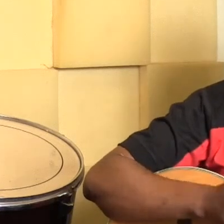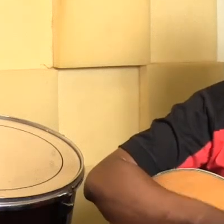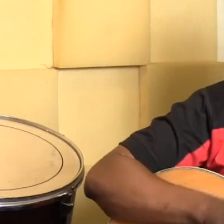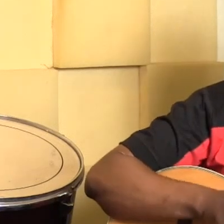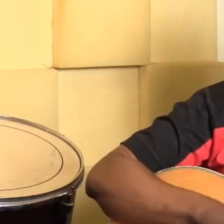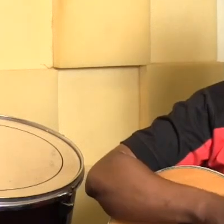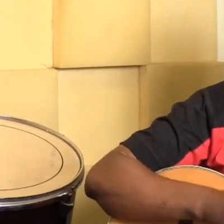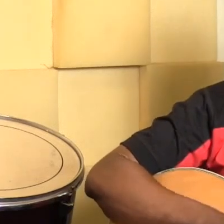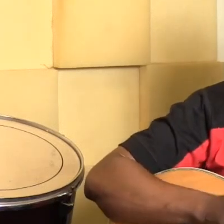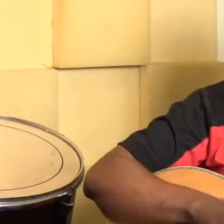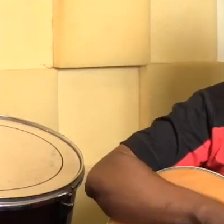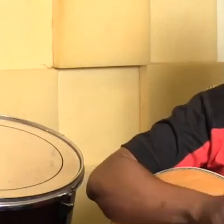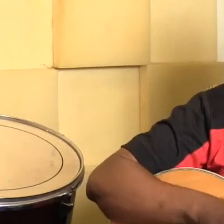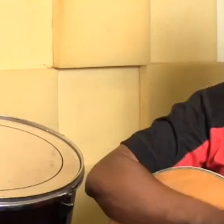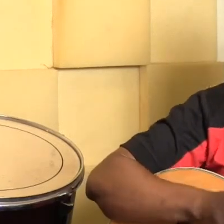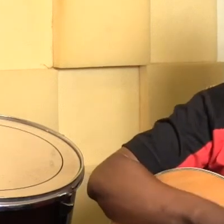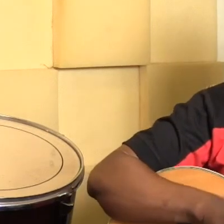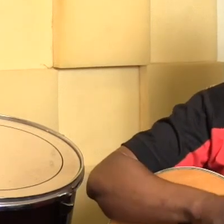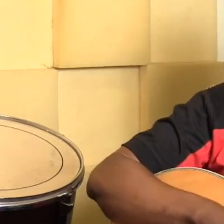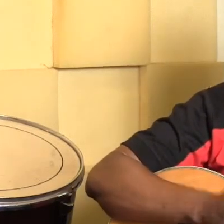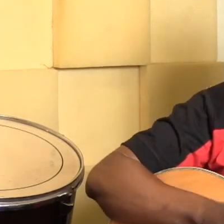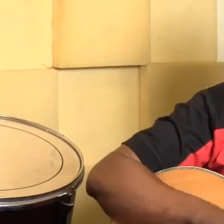Também é feliz, mesmo que a